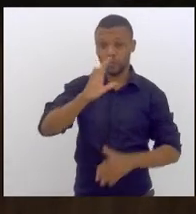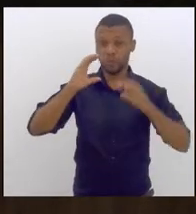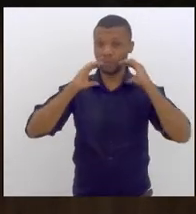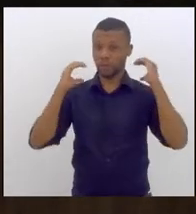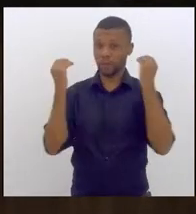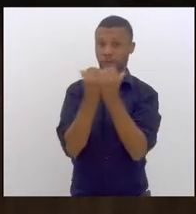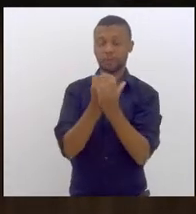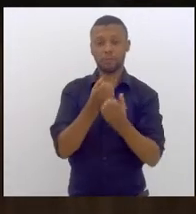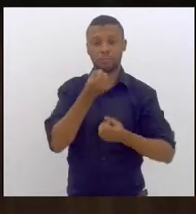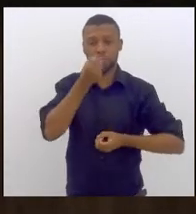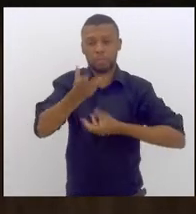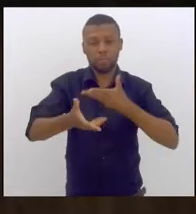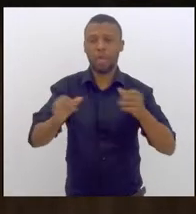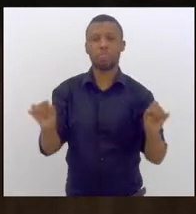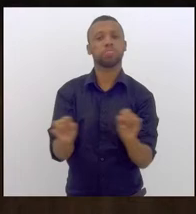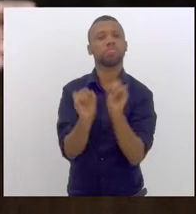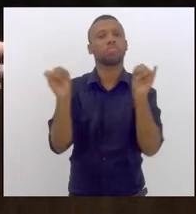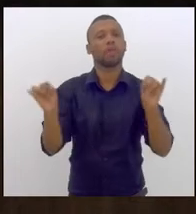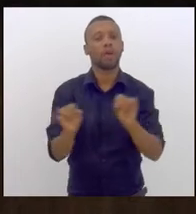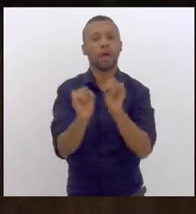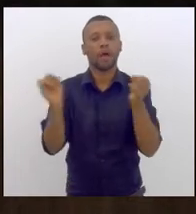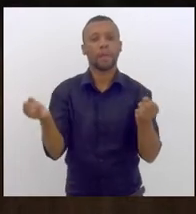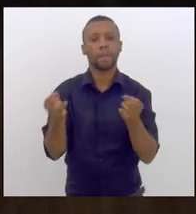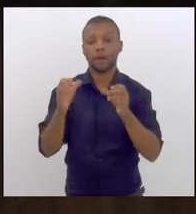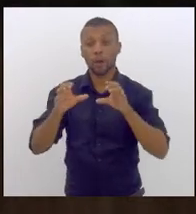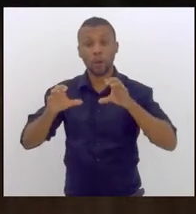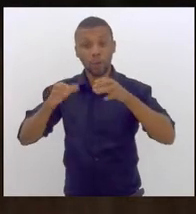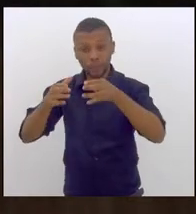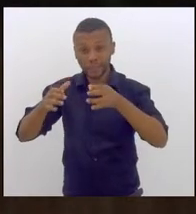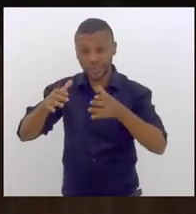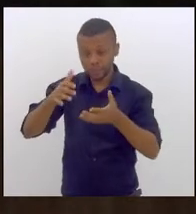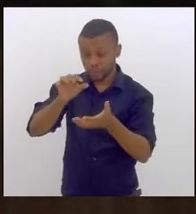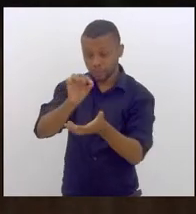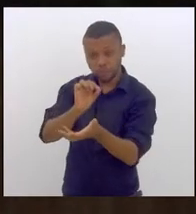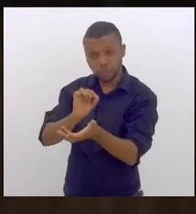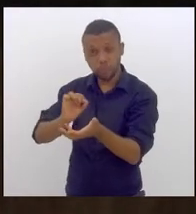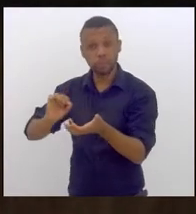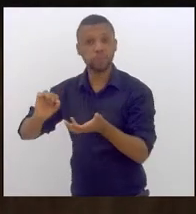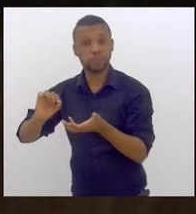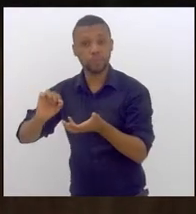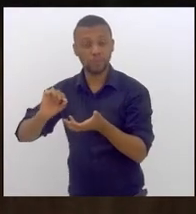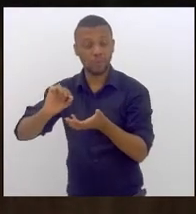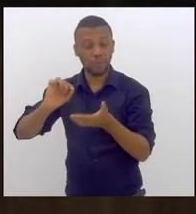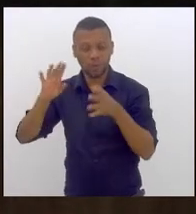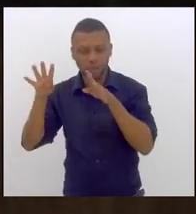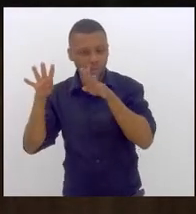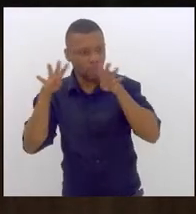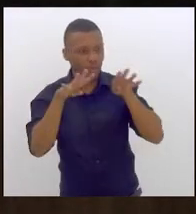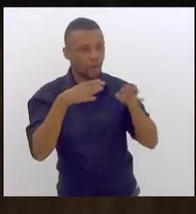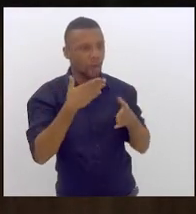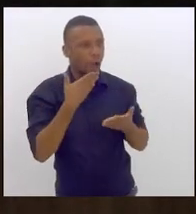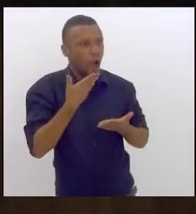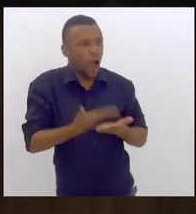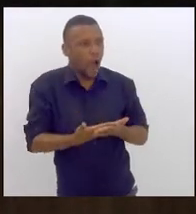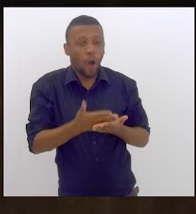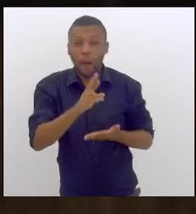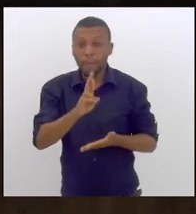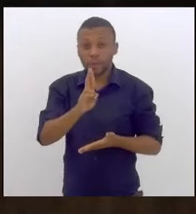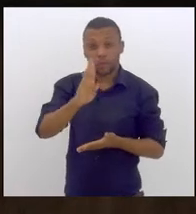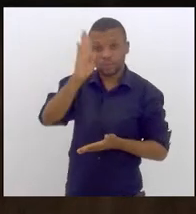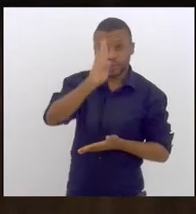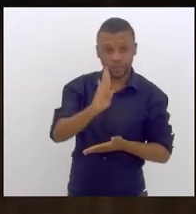uma aberração como essa para estarrecimento da comunidade global, sobretudo um representante do Brasil, que é um país que vinha tendo